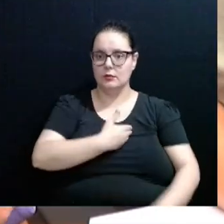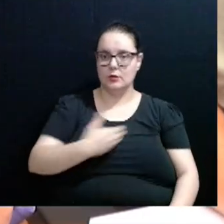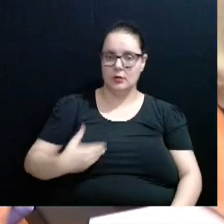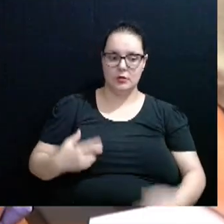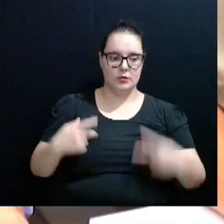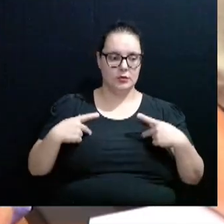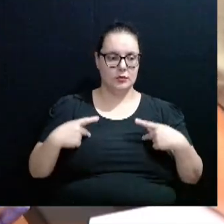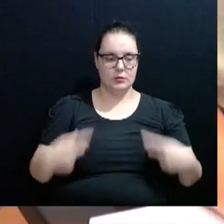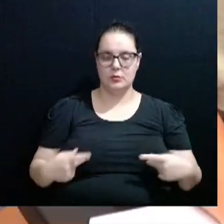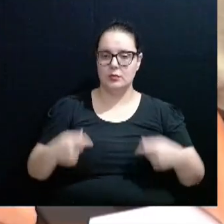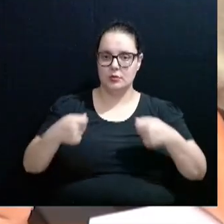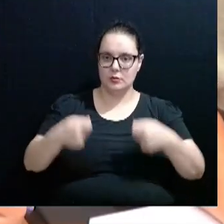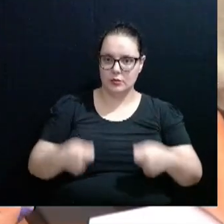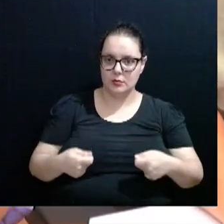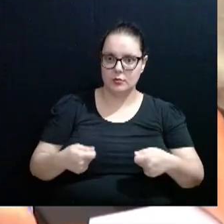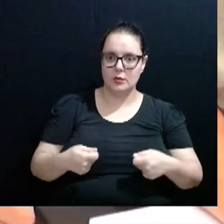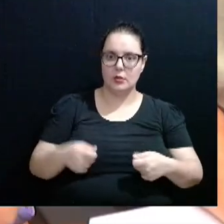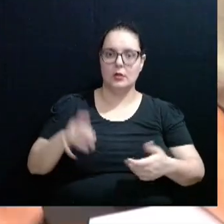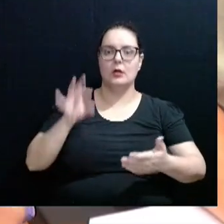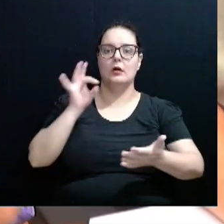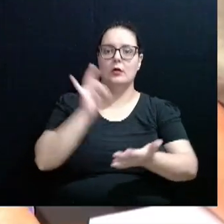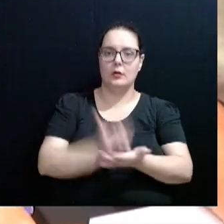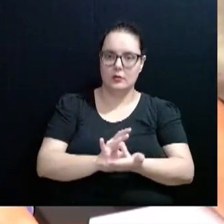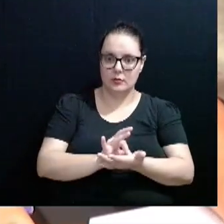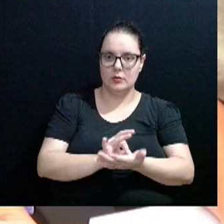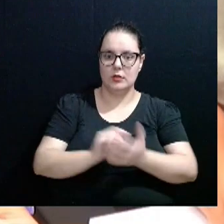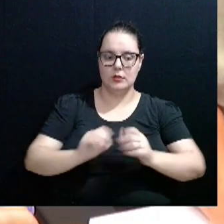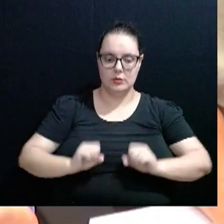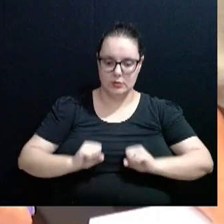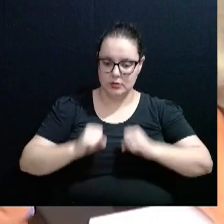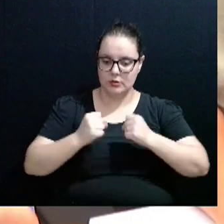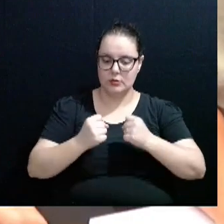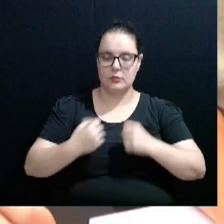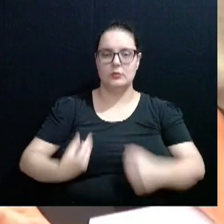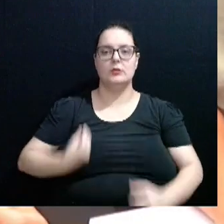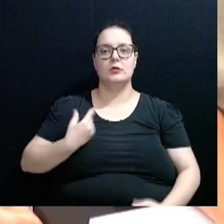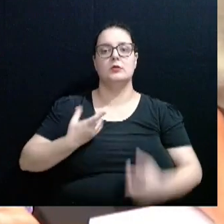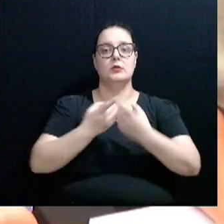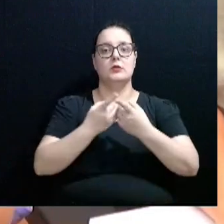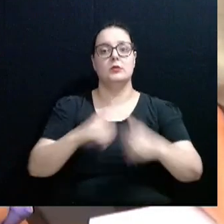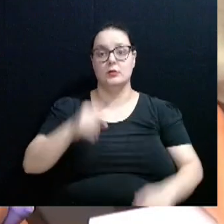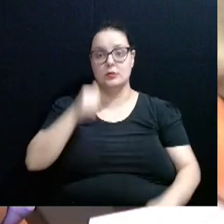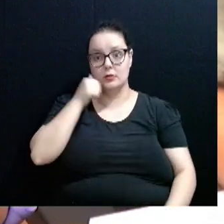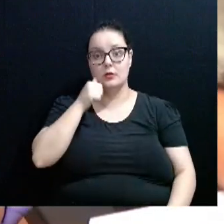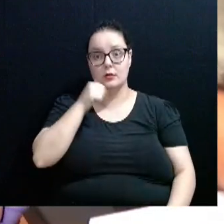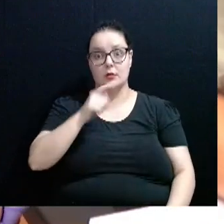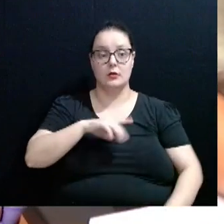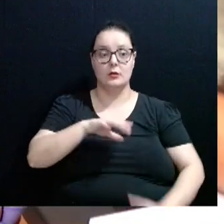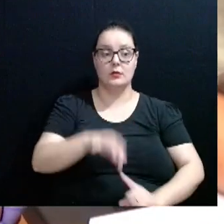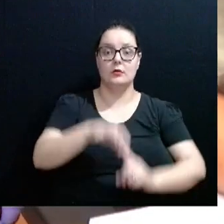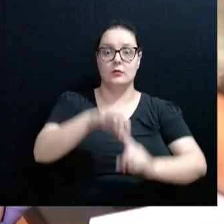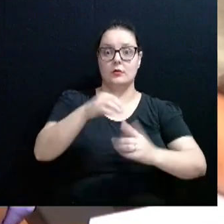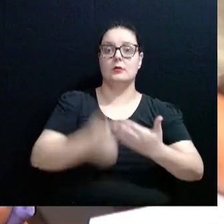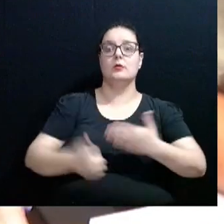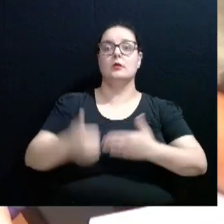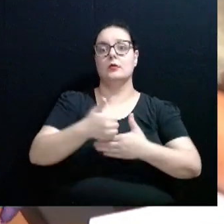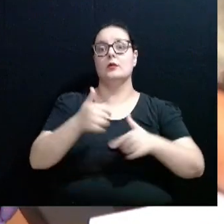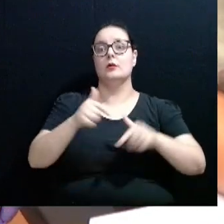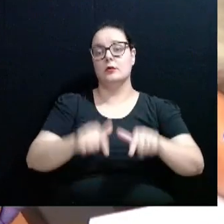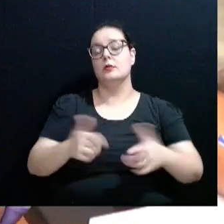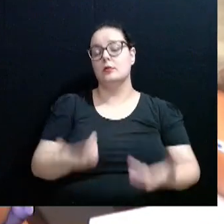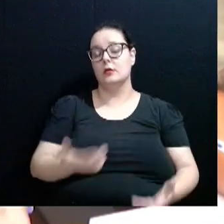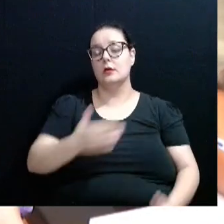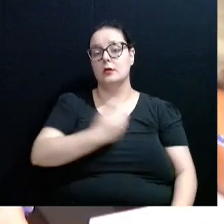de garantir realmente que a defesa da vida e da dignidade das mulheres tenha prioridade nos espaços públicos, nós não